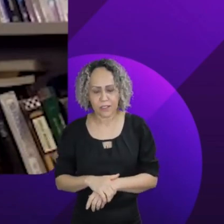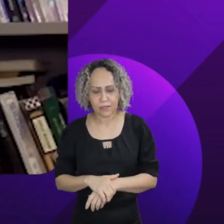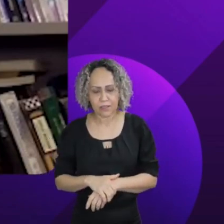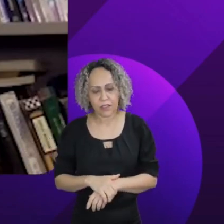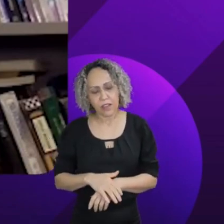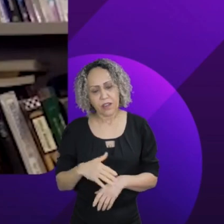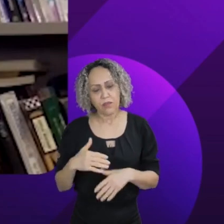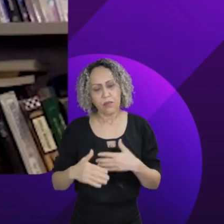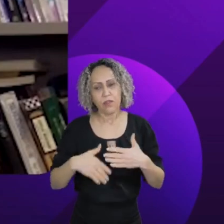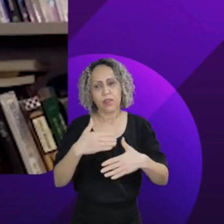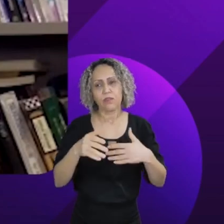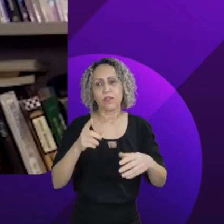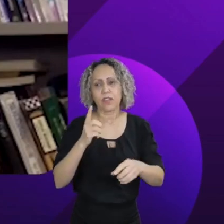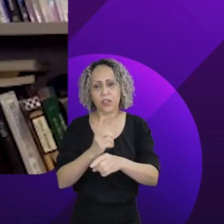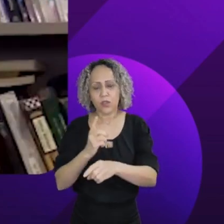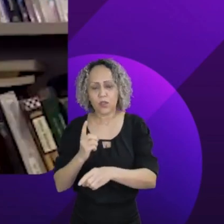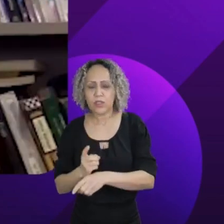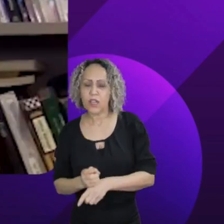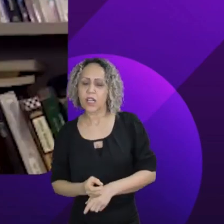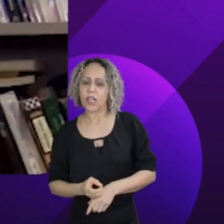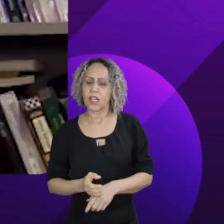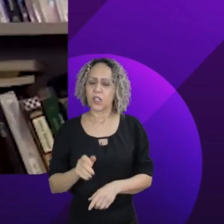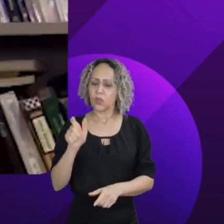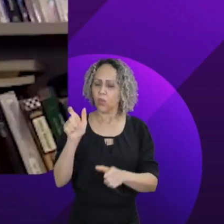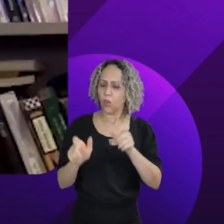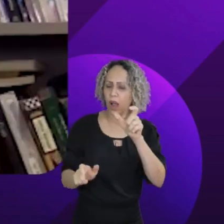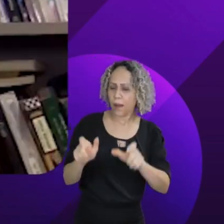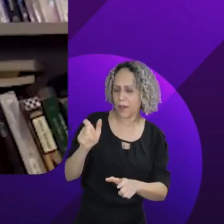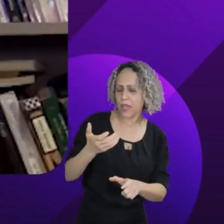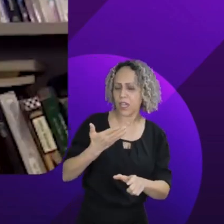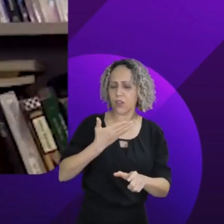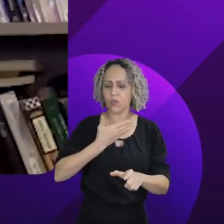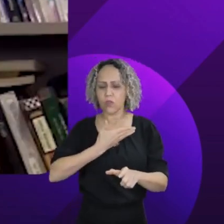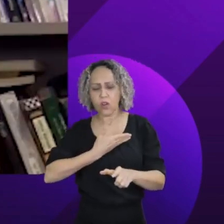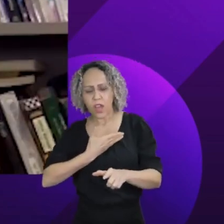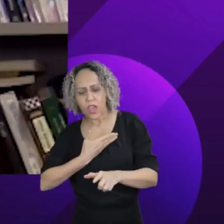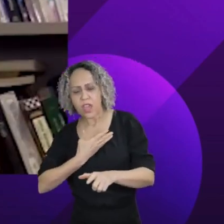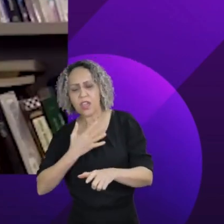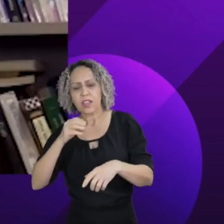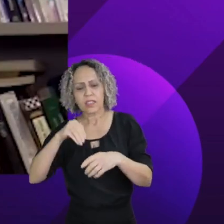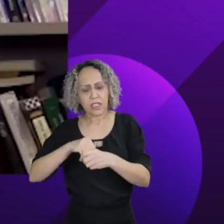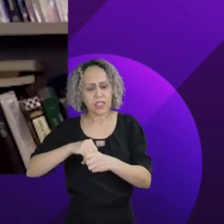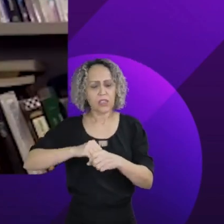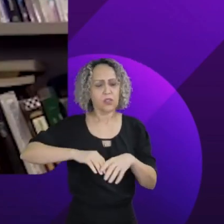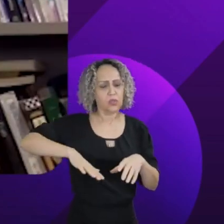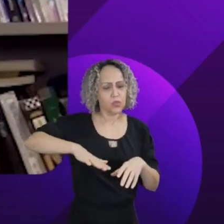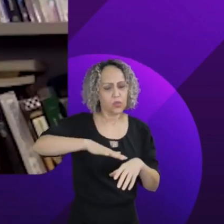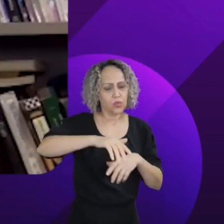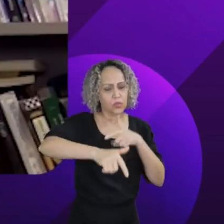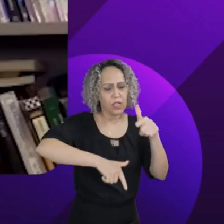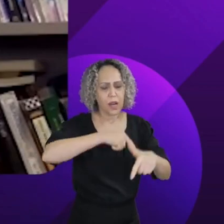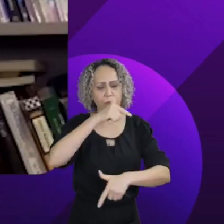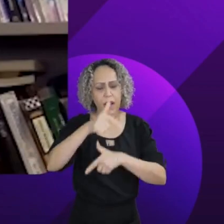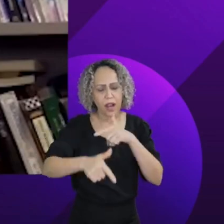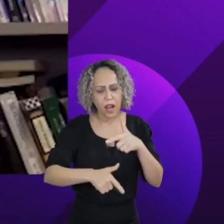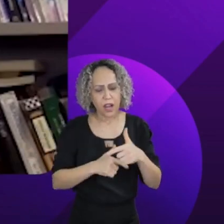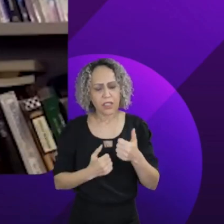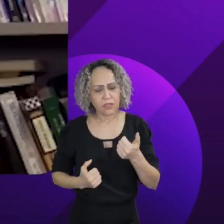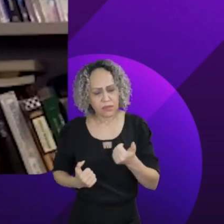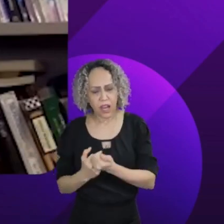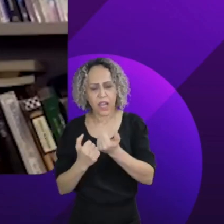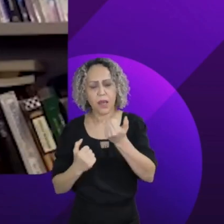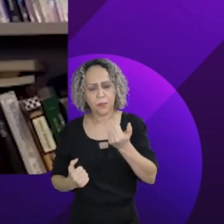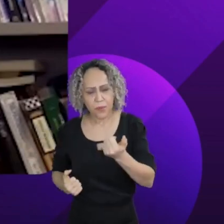encontrando parceiros, colegas que possam validar também aquilo que você está